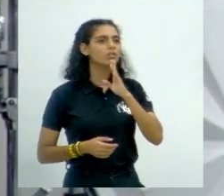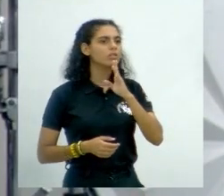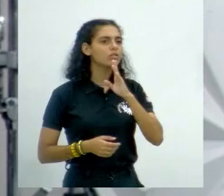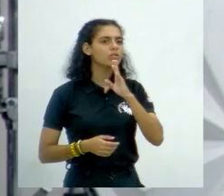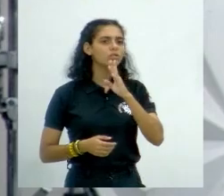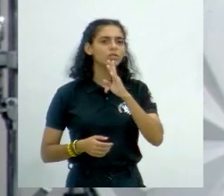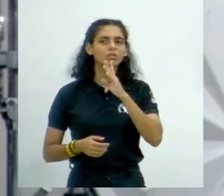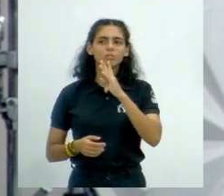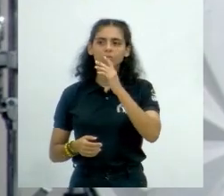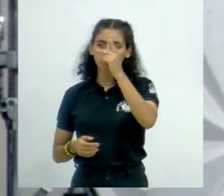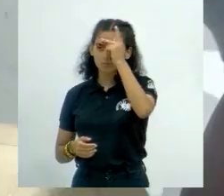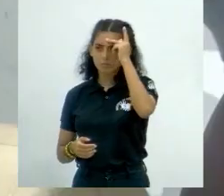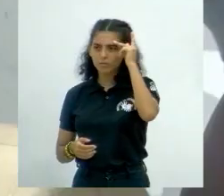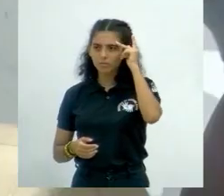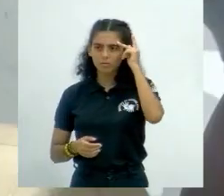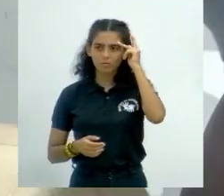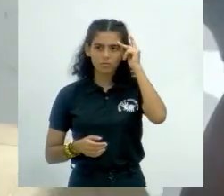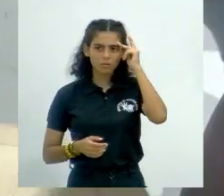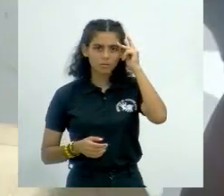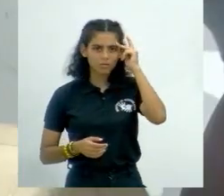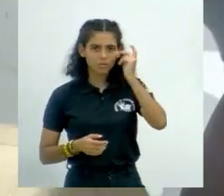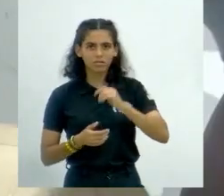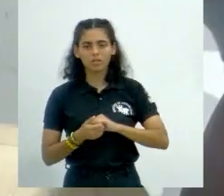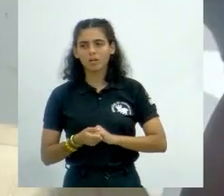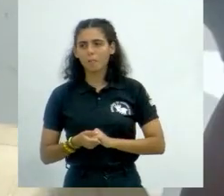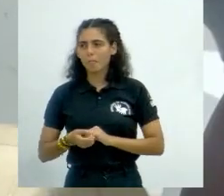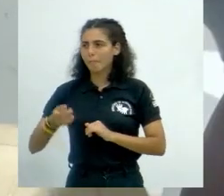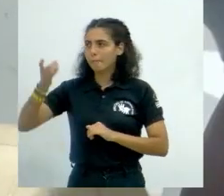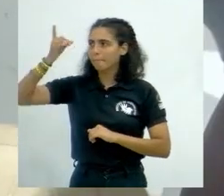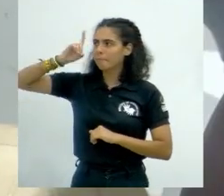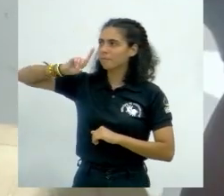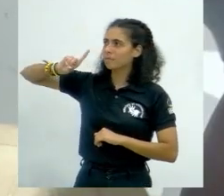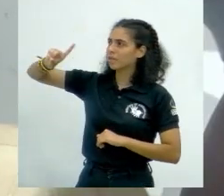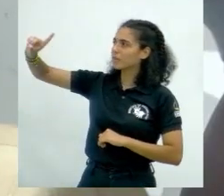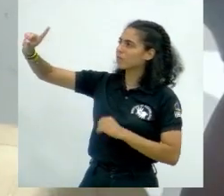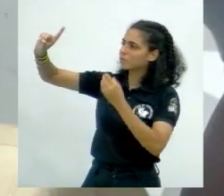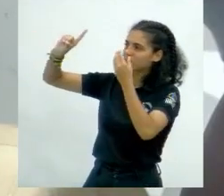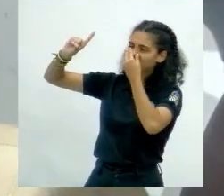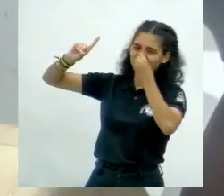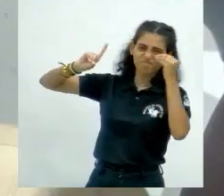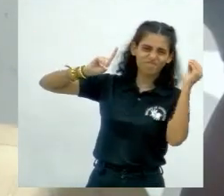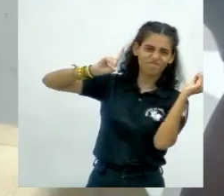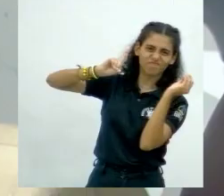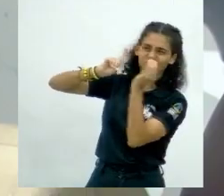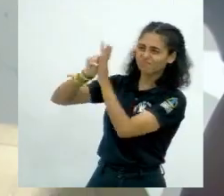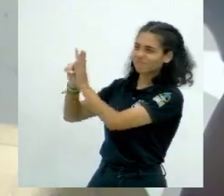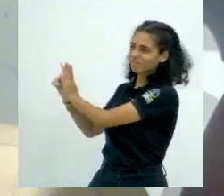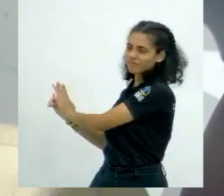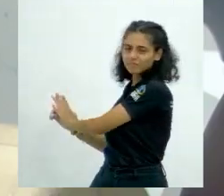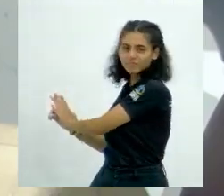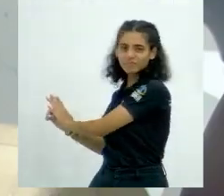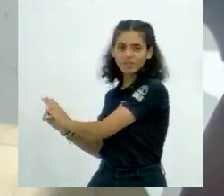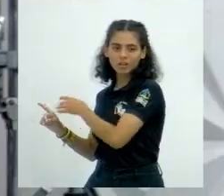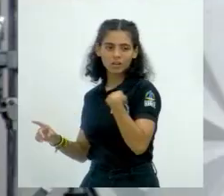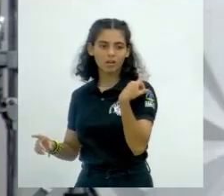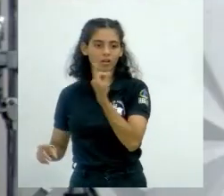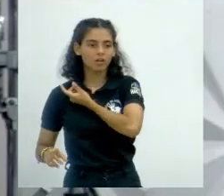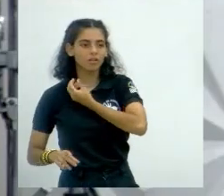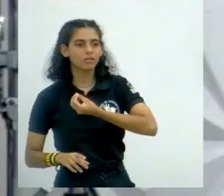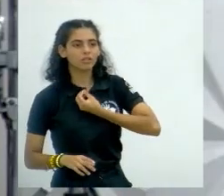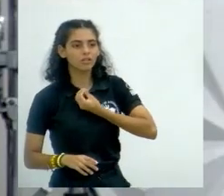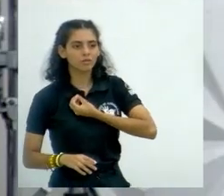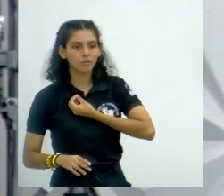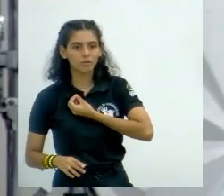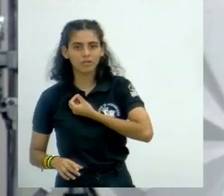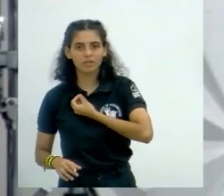a centralidade de Deus na nossa vida, para aquilo que é a centralidade do homem. A gente tira Deus